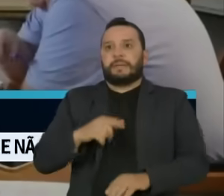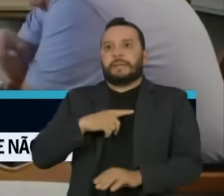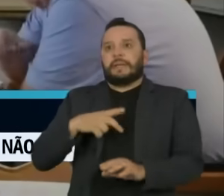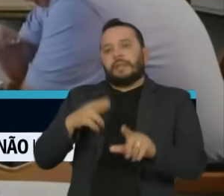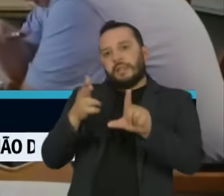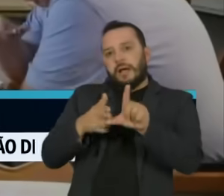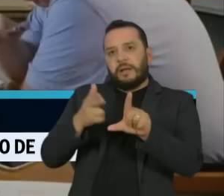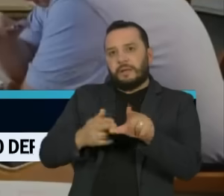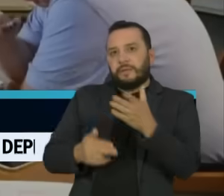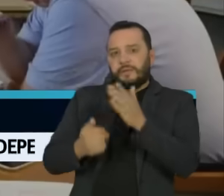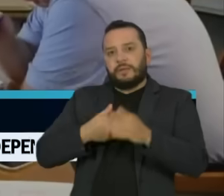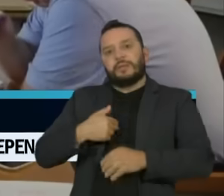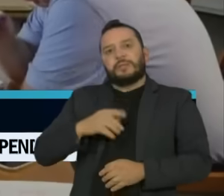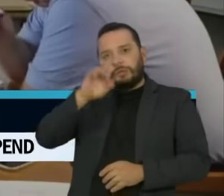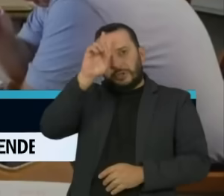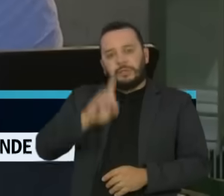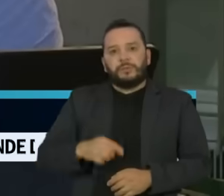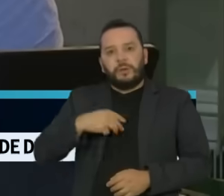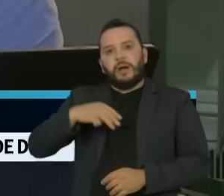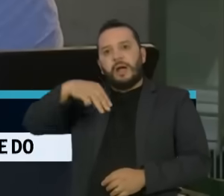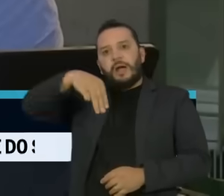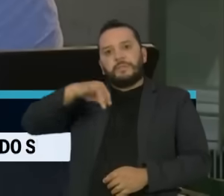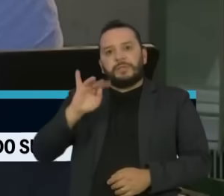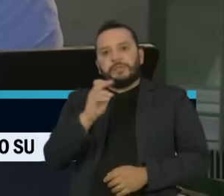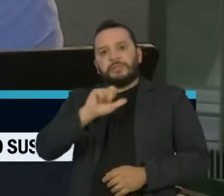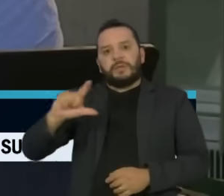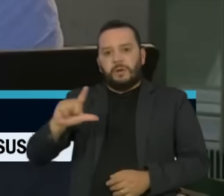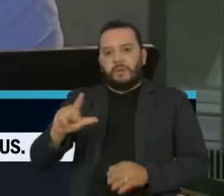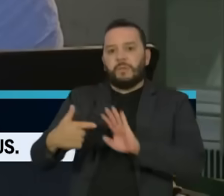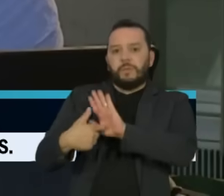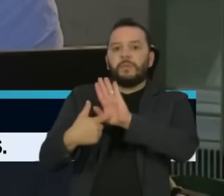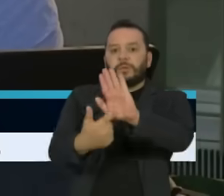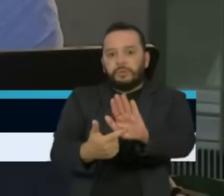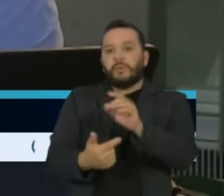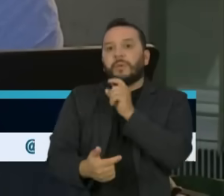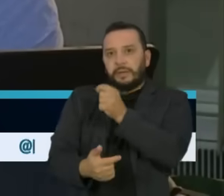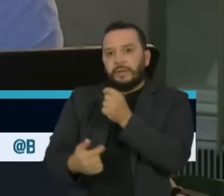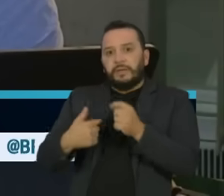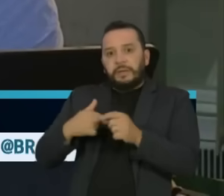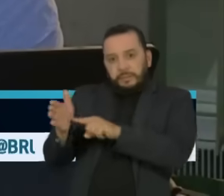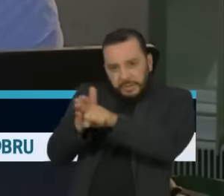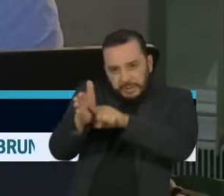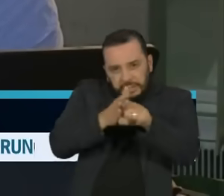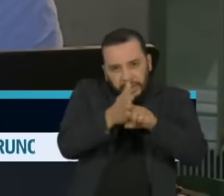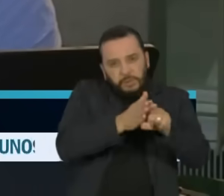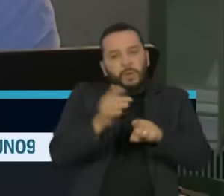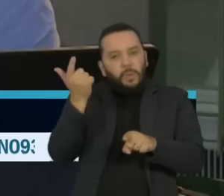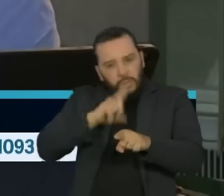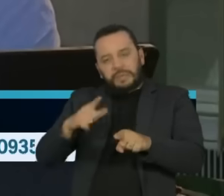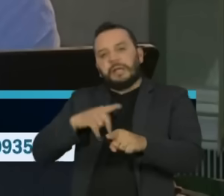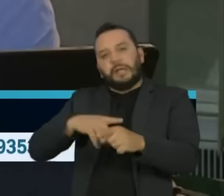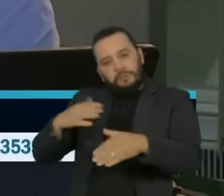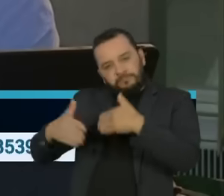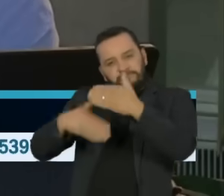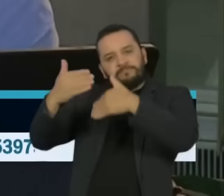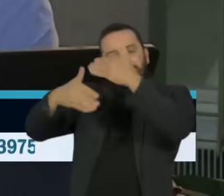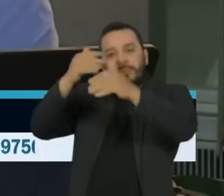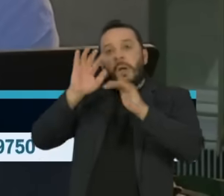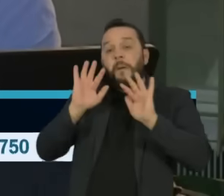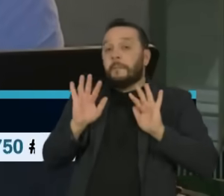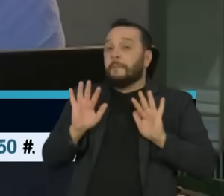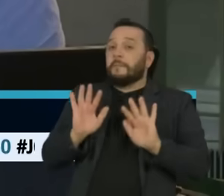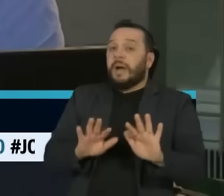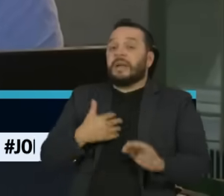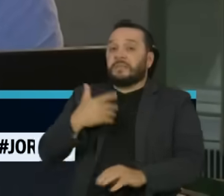o diretor de emergência, Michael Ryan, disse que os pesquisadores estão fazendo grandes progressos, mas que o mundo não deve esperar